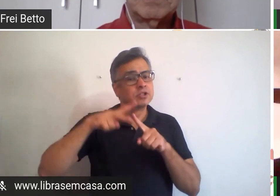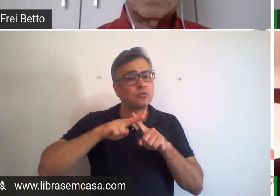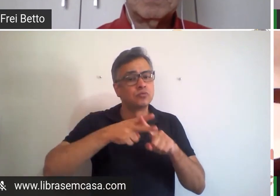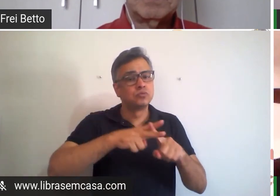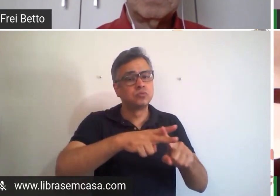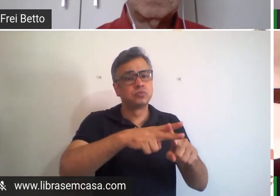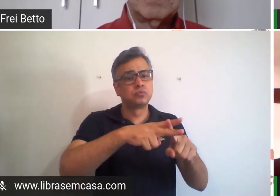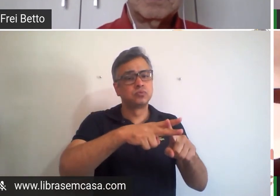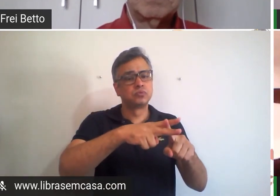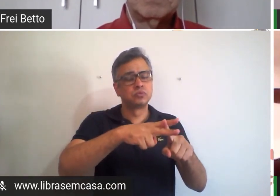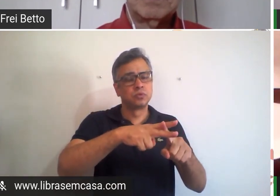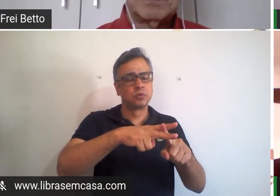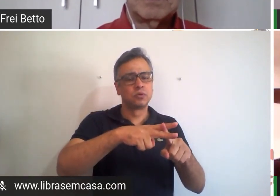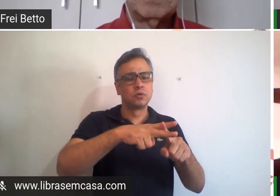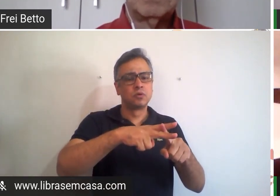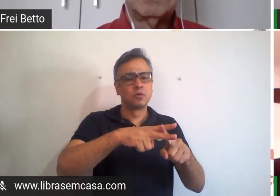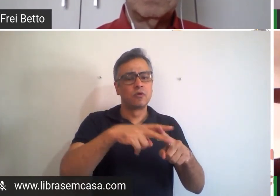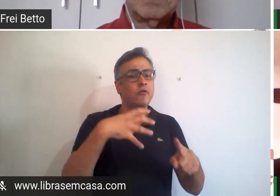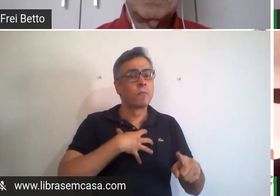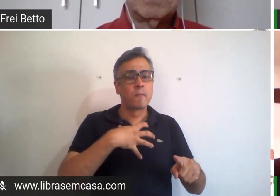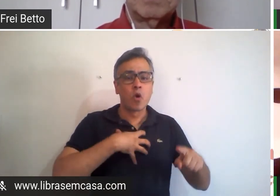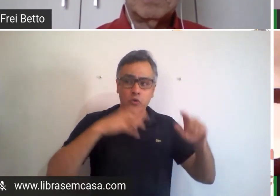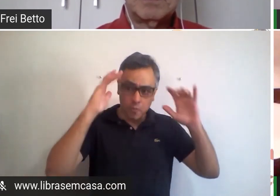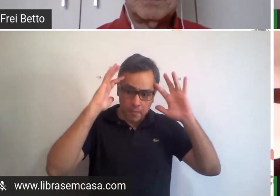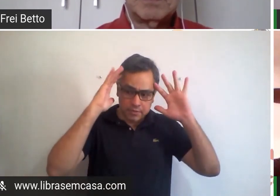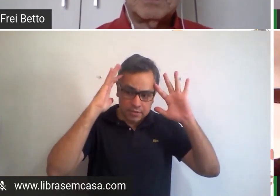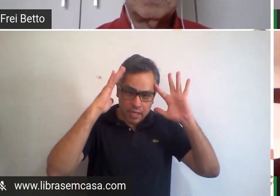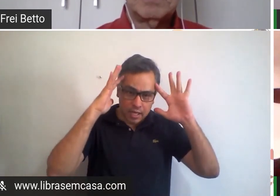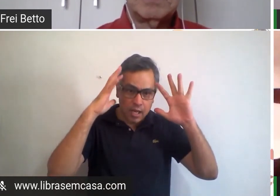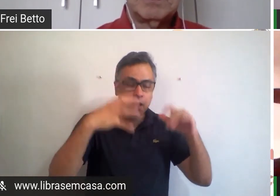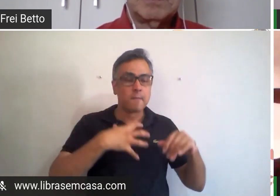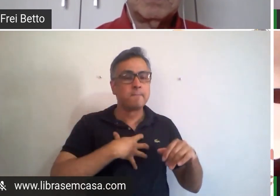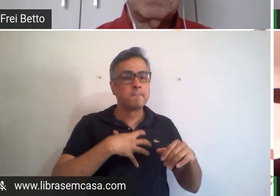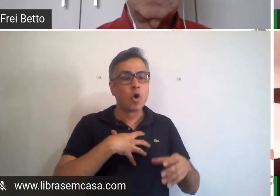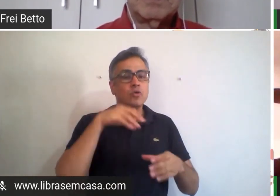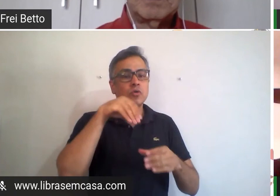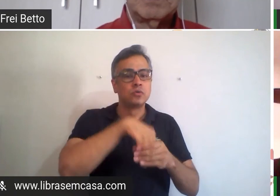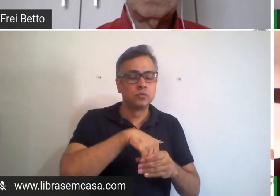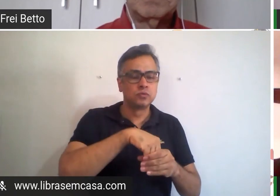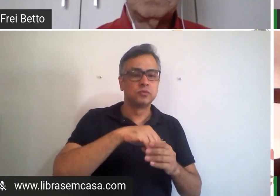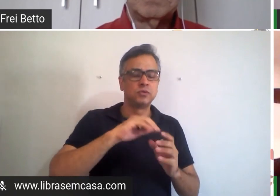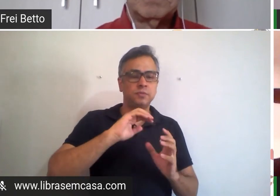no modo de pensar a vida, no modo de estar no mundo. Quer dizer,